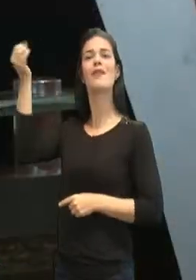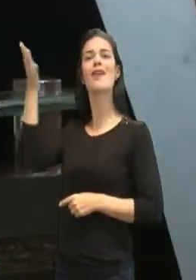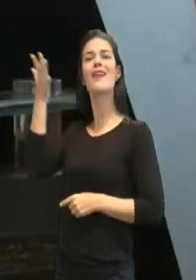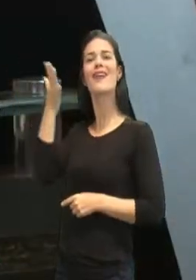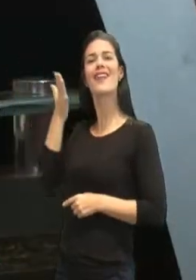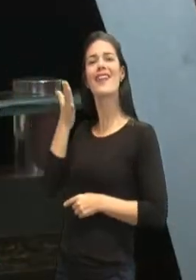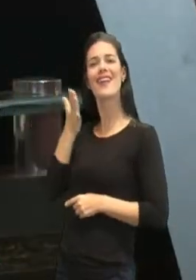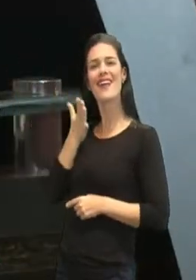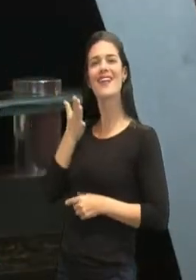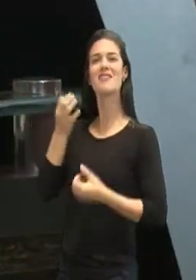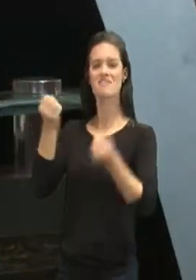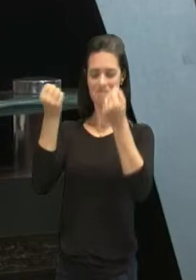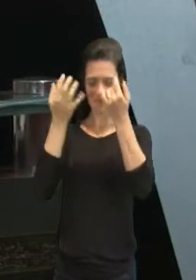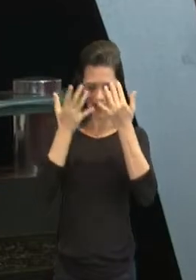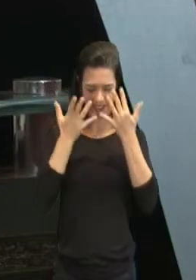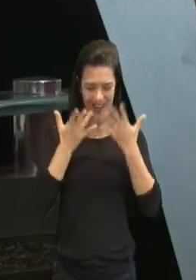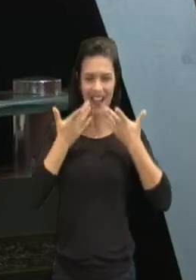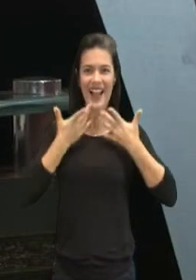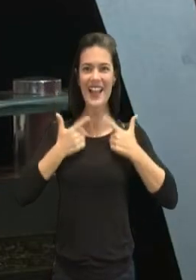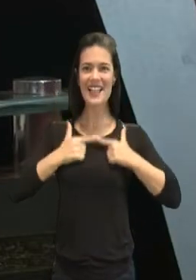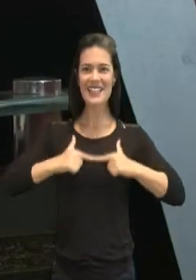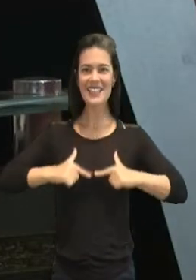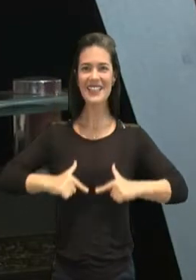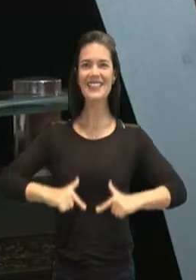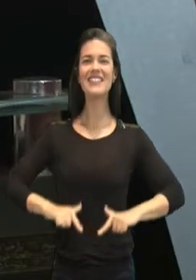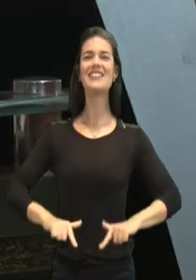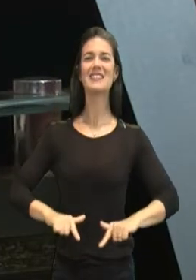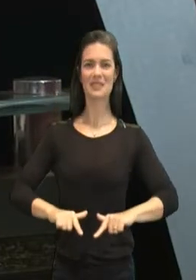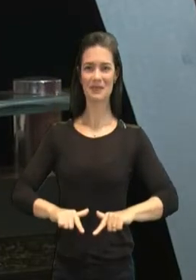Deus derramou abundantemente sobre nós em toda